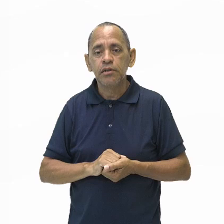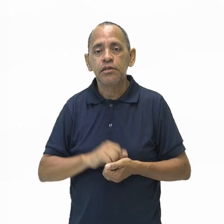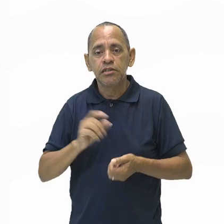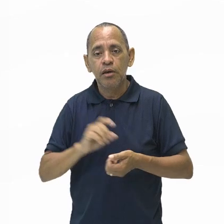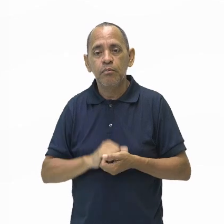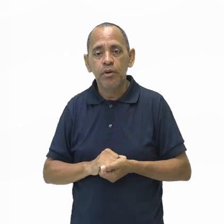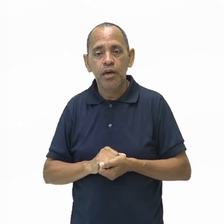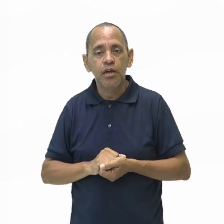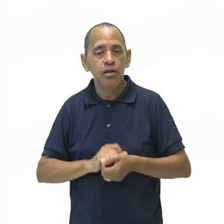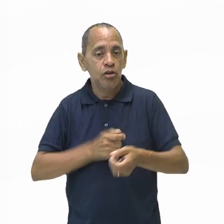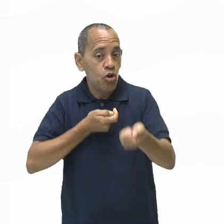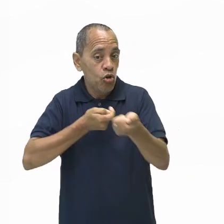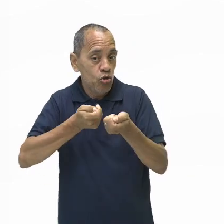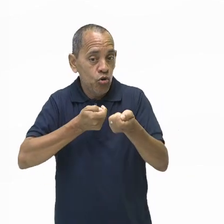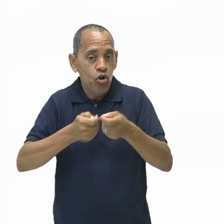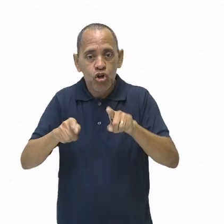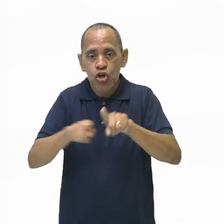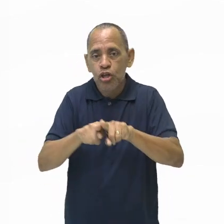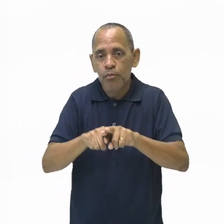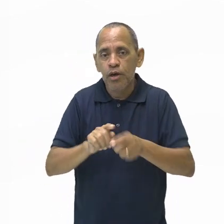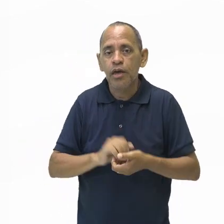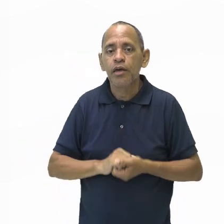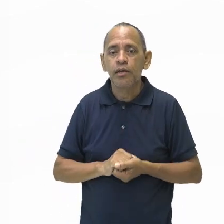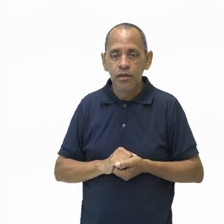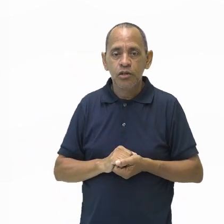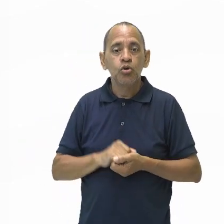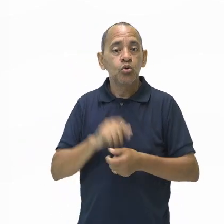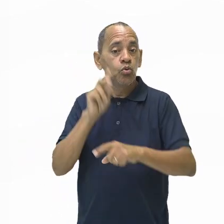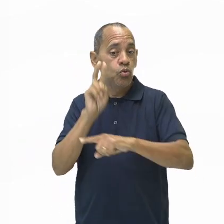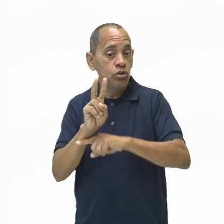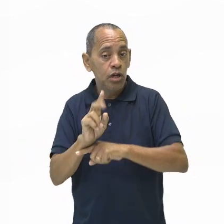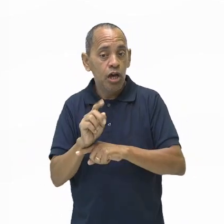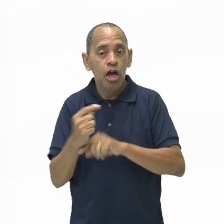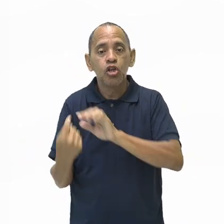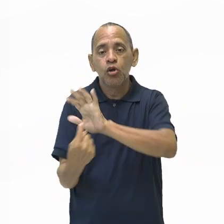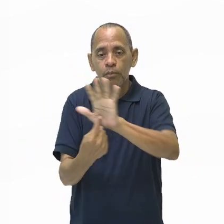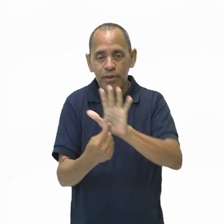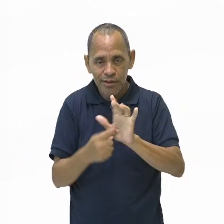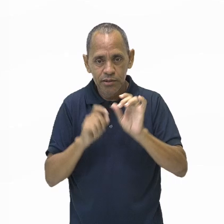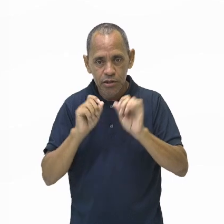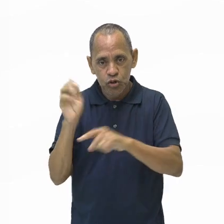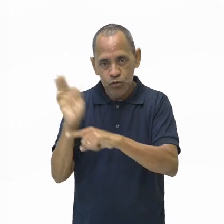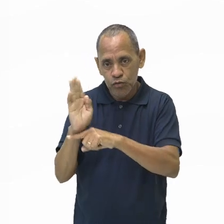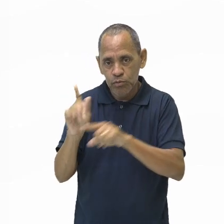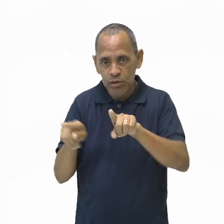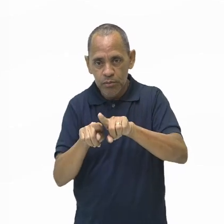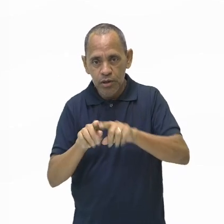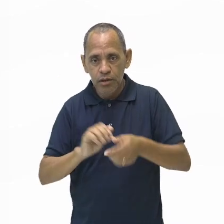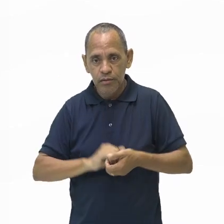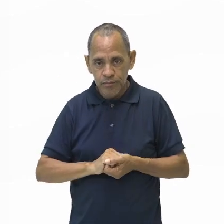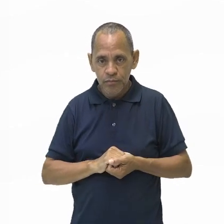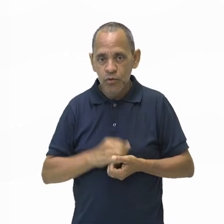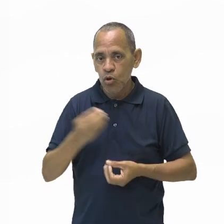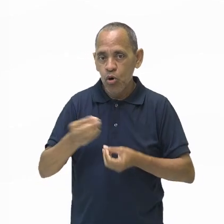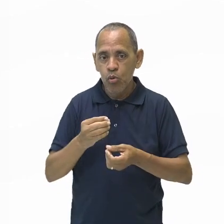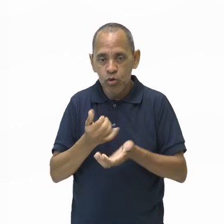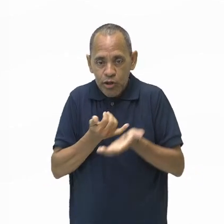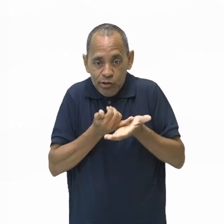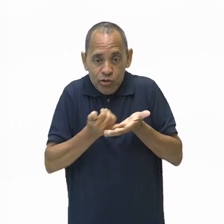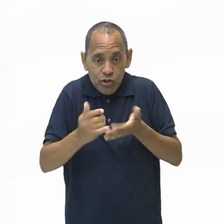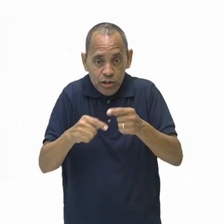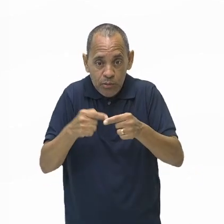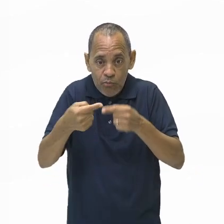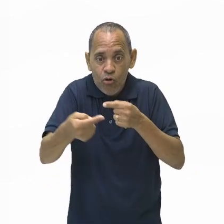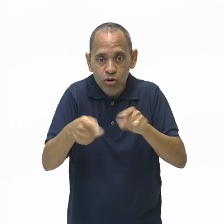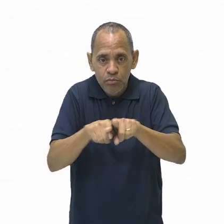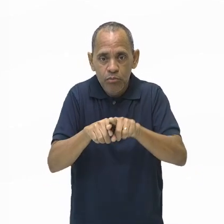negacionismo são retratadas de forma cuidadosa durante a apresentação do longa. Após a introdução, o caráter misterioso do roteiro,